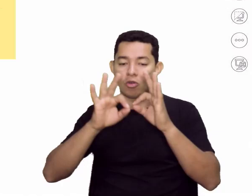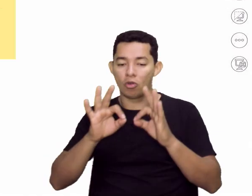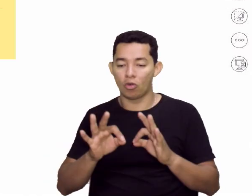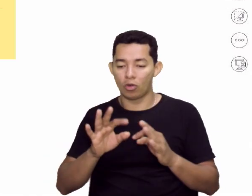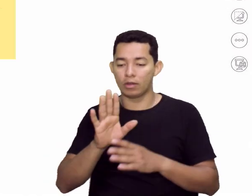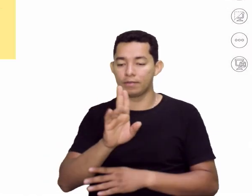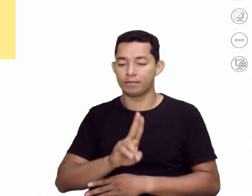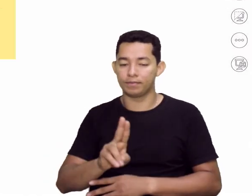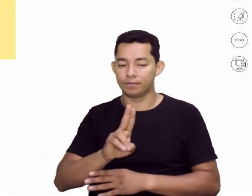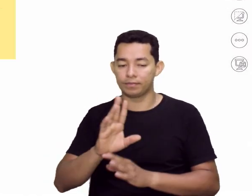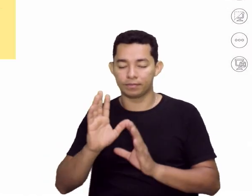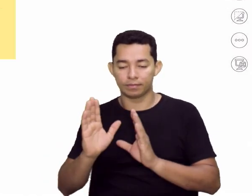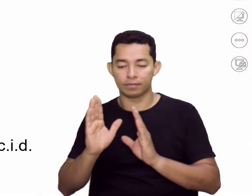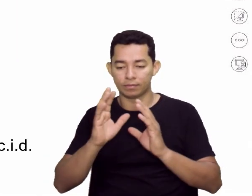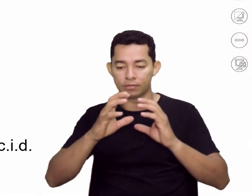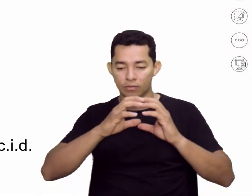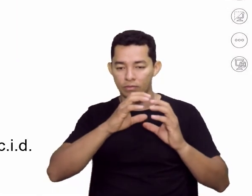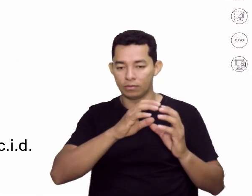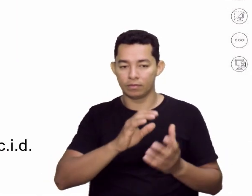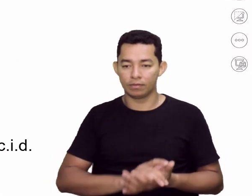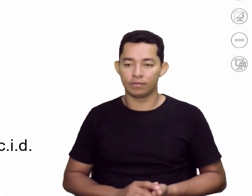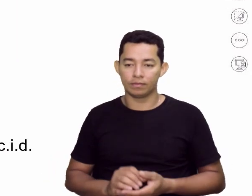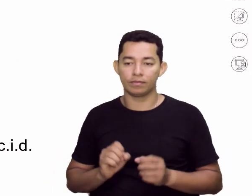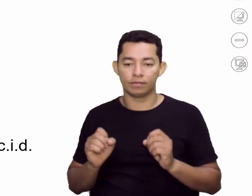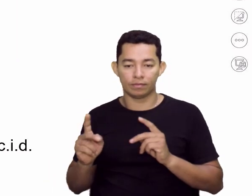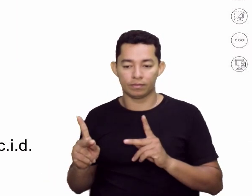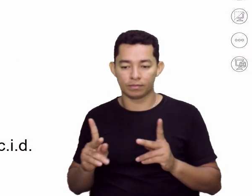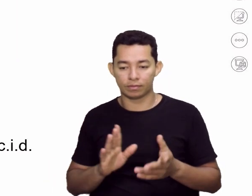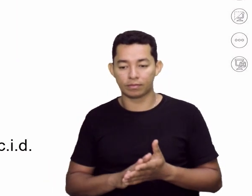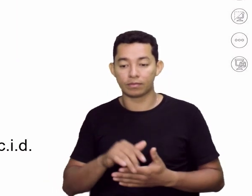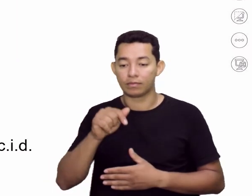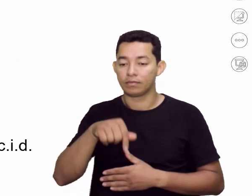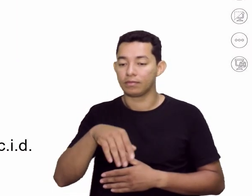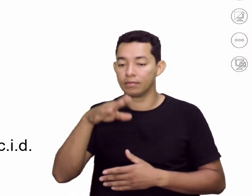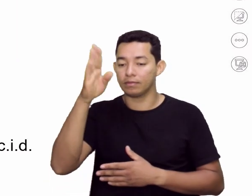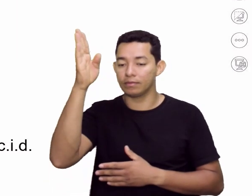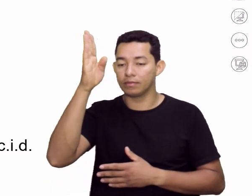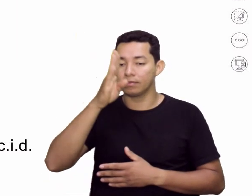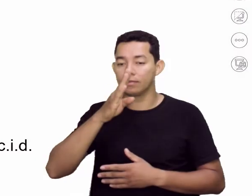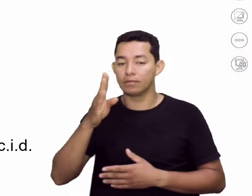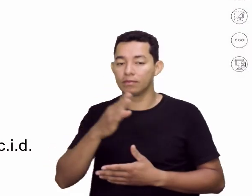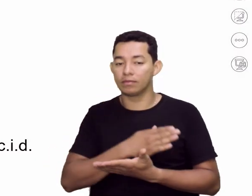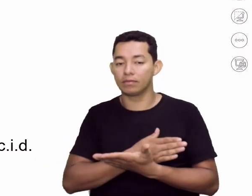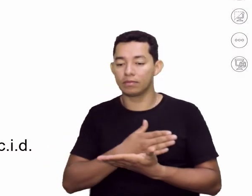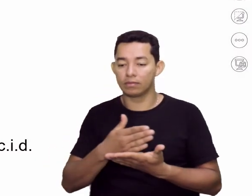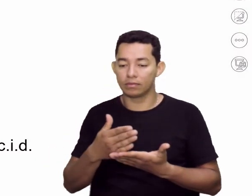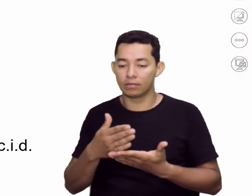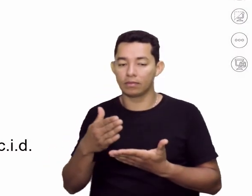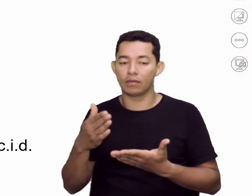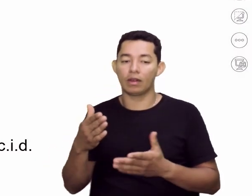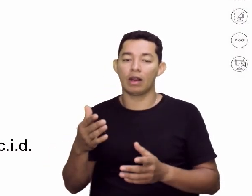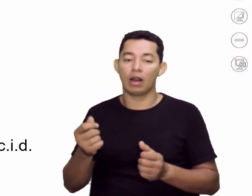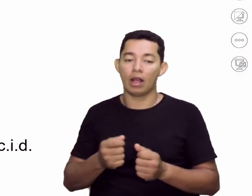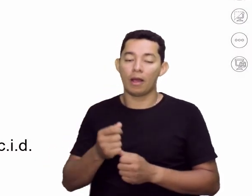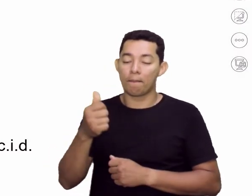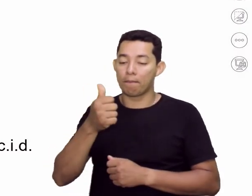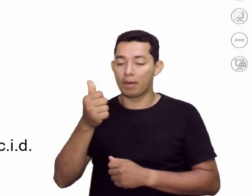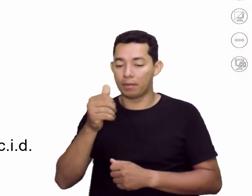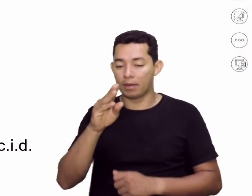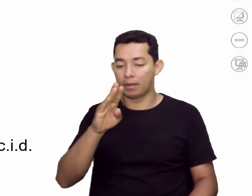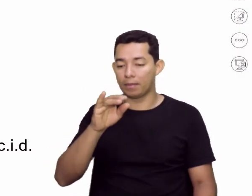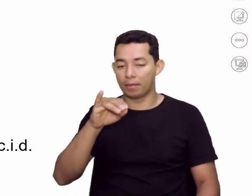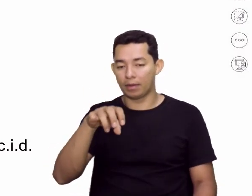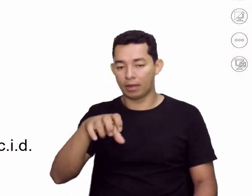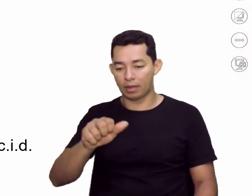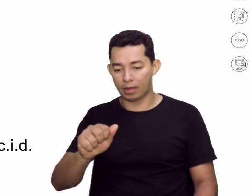das formas geométricas. Ok? No Brasil, ganhou força a partir da primeira Bienal de São Paulo, e entre os